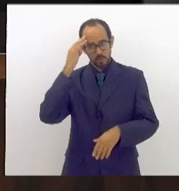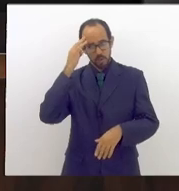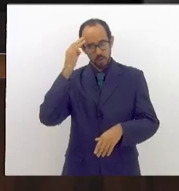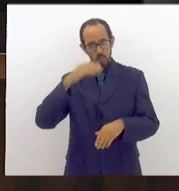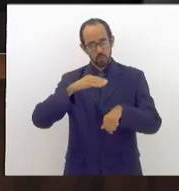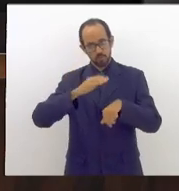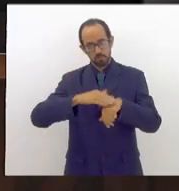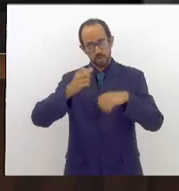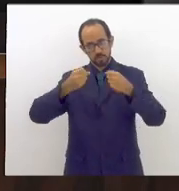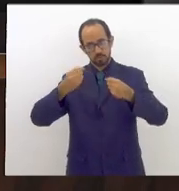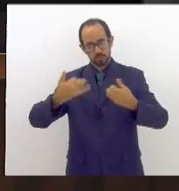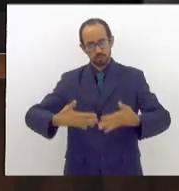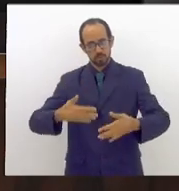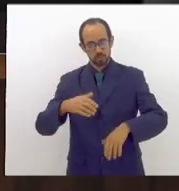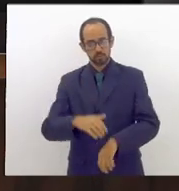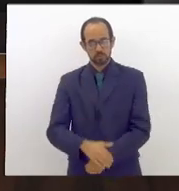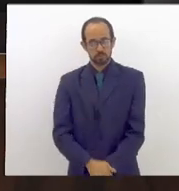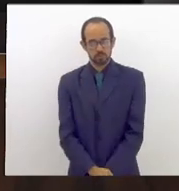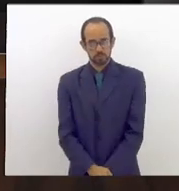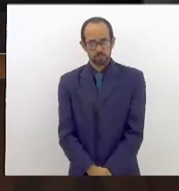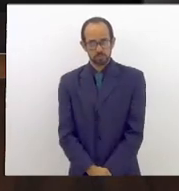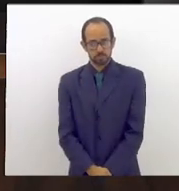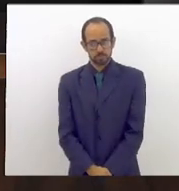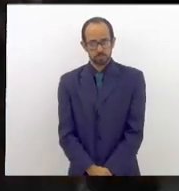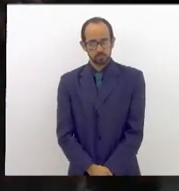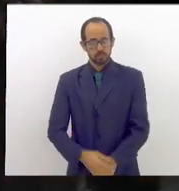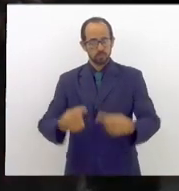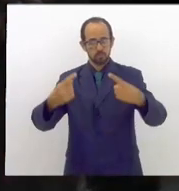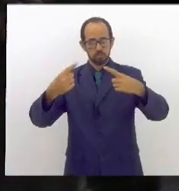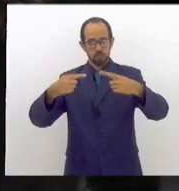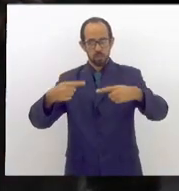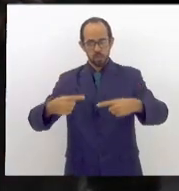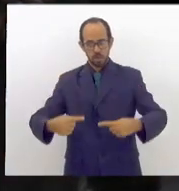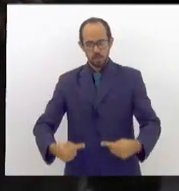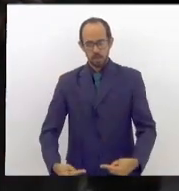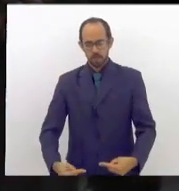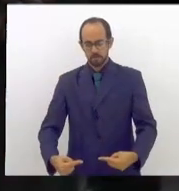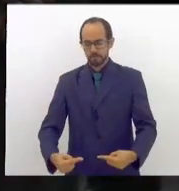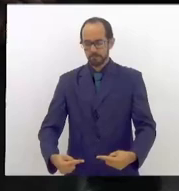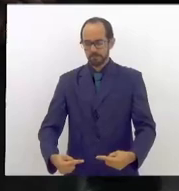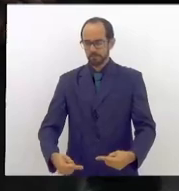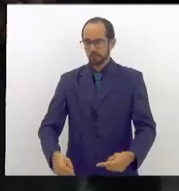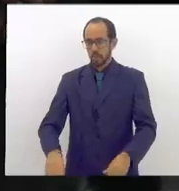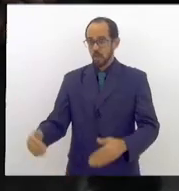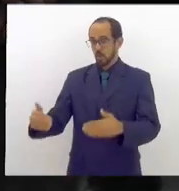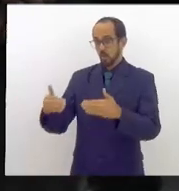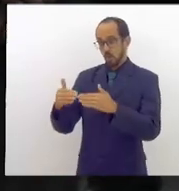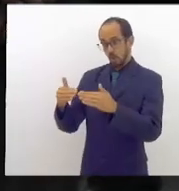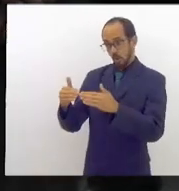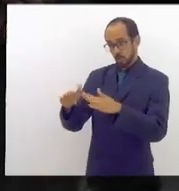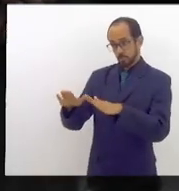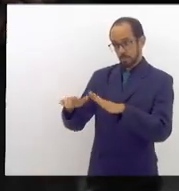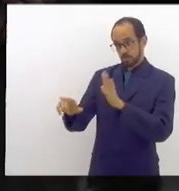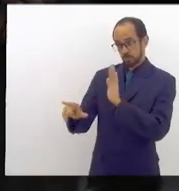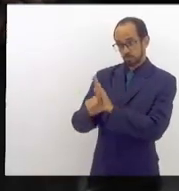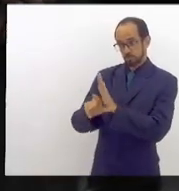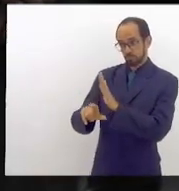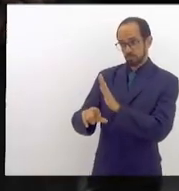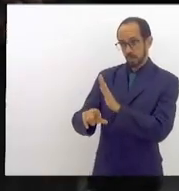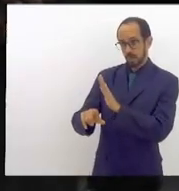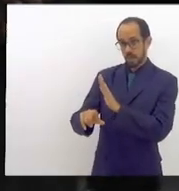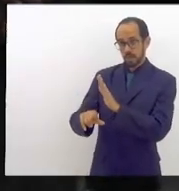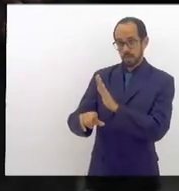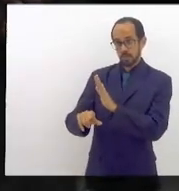detalhes das confrontações Tá ok Presidente concordo com excelência mas num texto frio da Lei não tem como ter